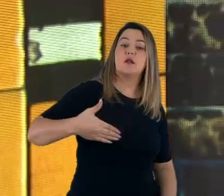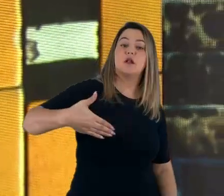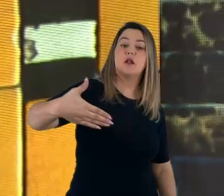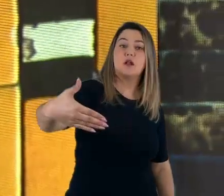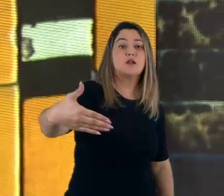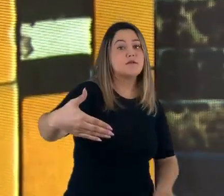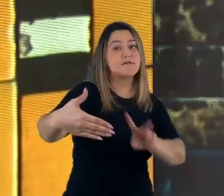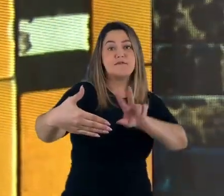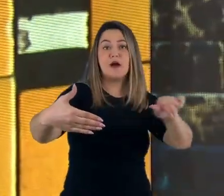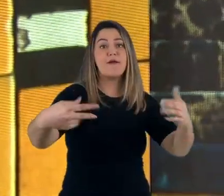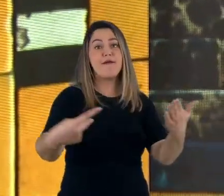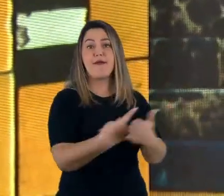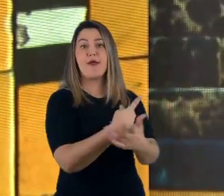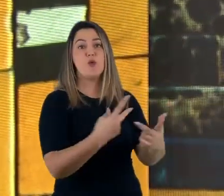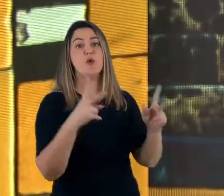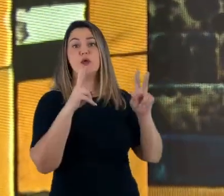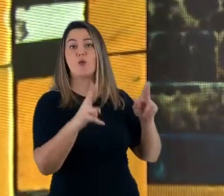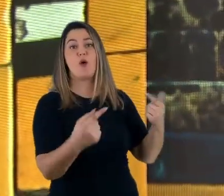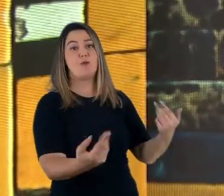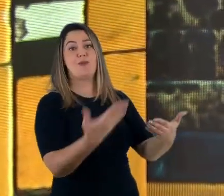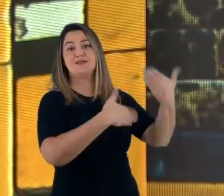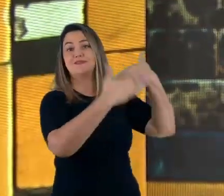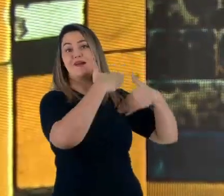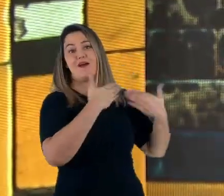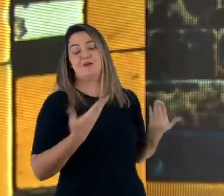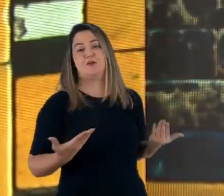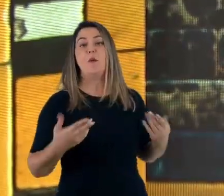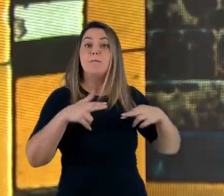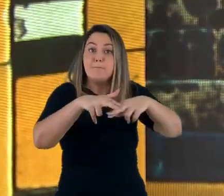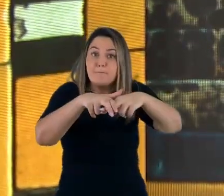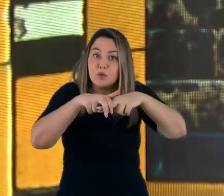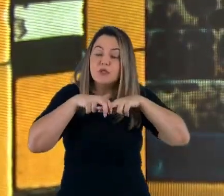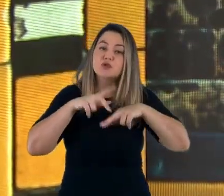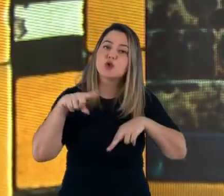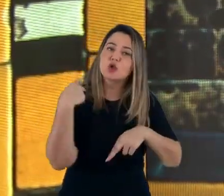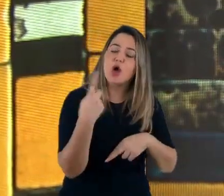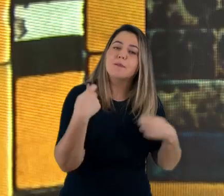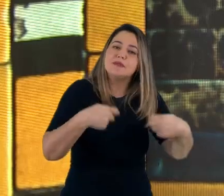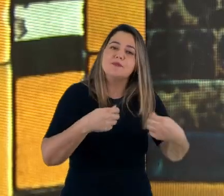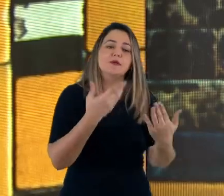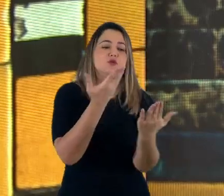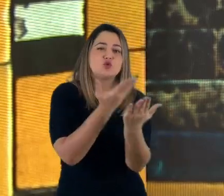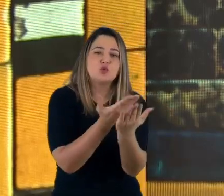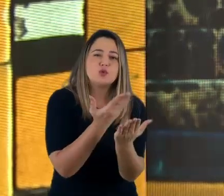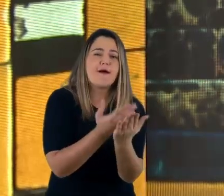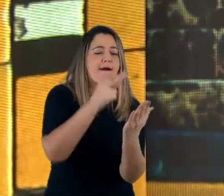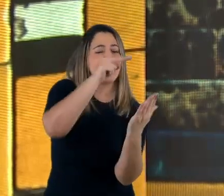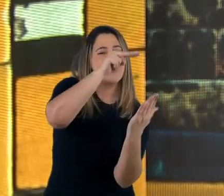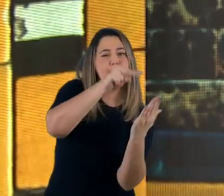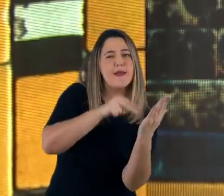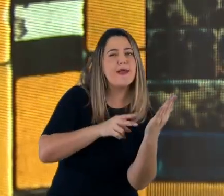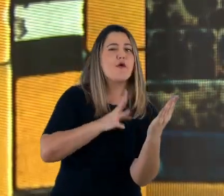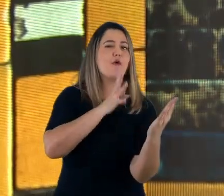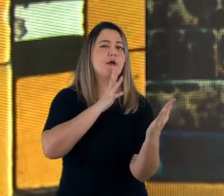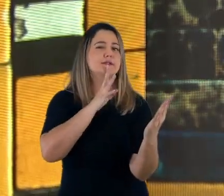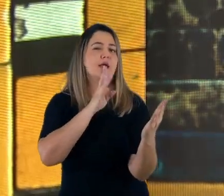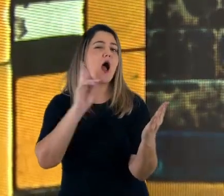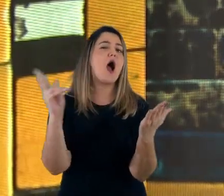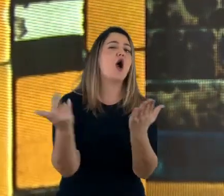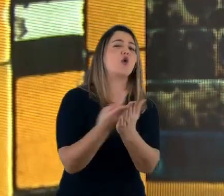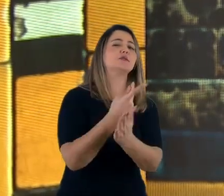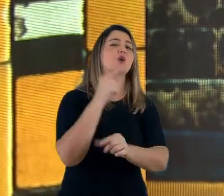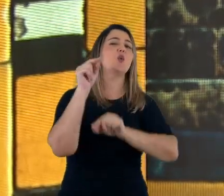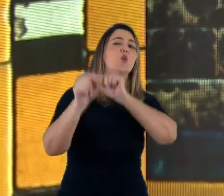já convidar você nesse momento, não apenas a estudar a história de Daniel, capítulo 5, da escrita de Deus